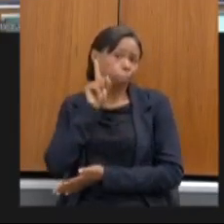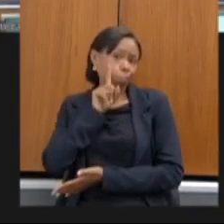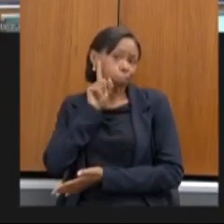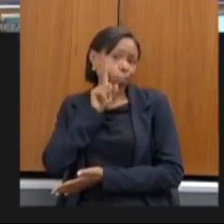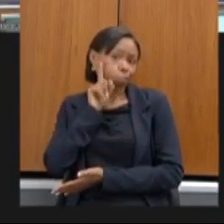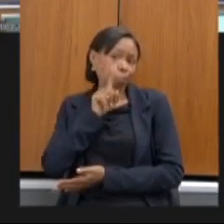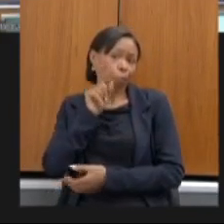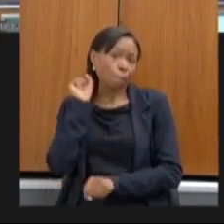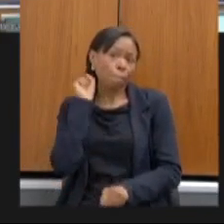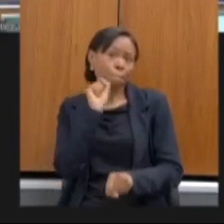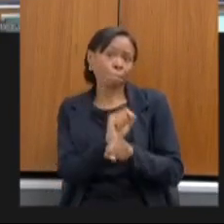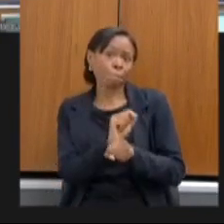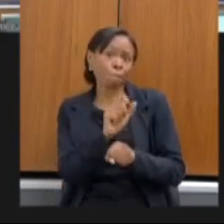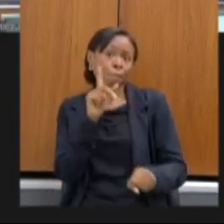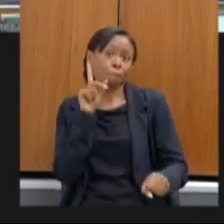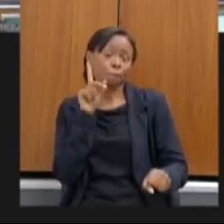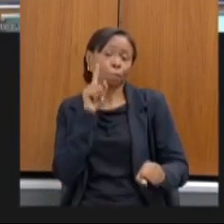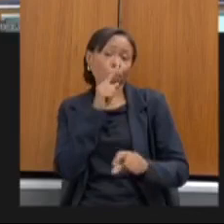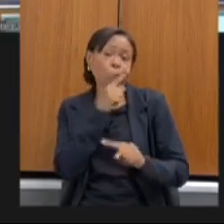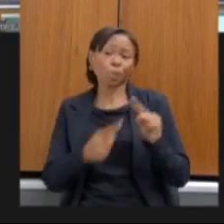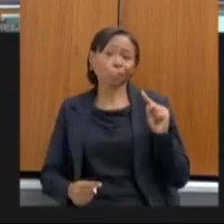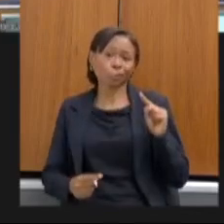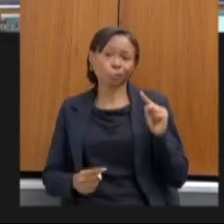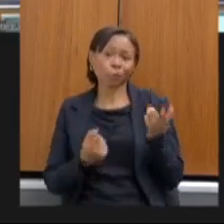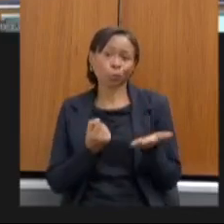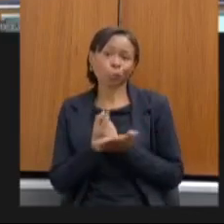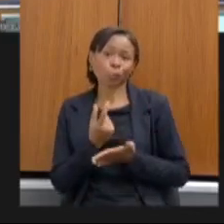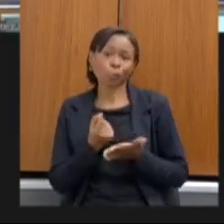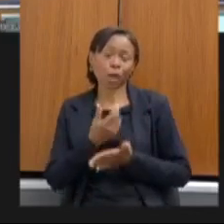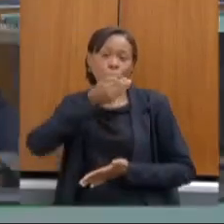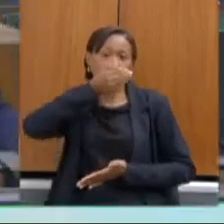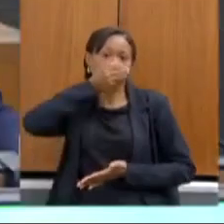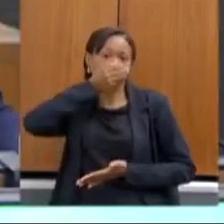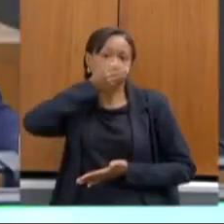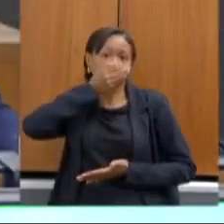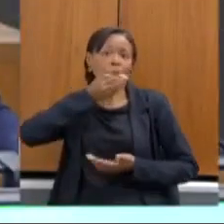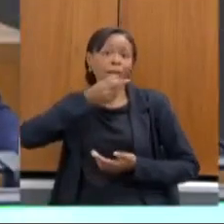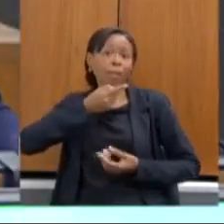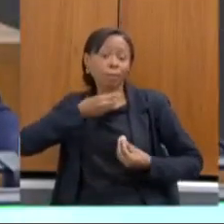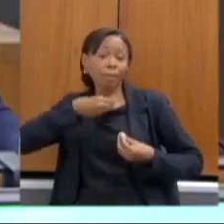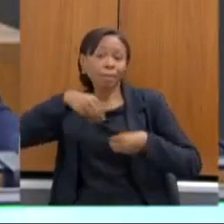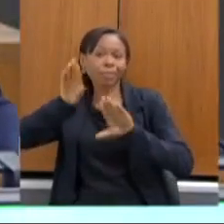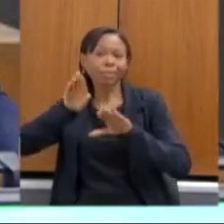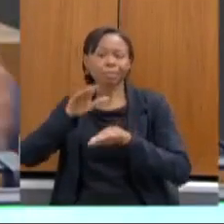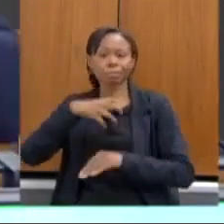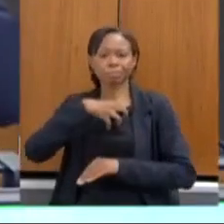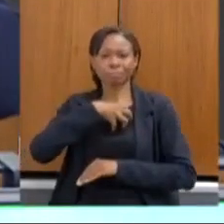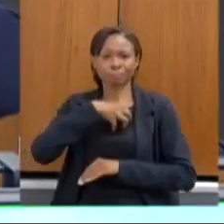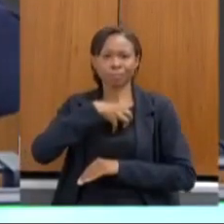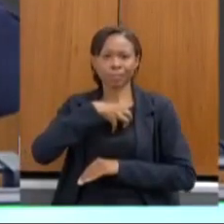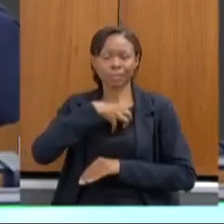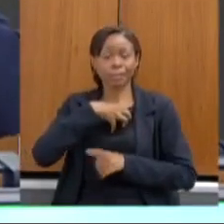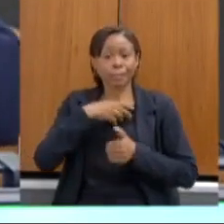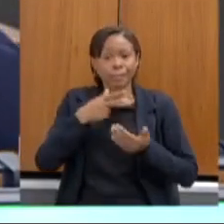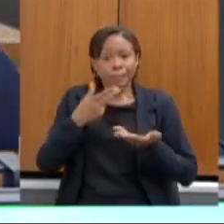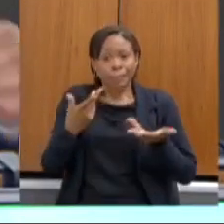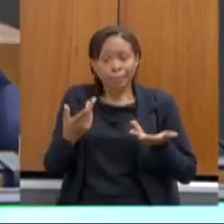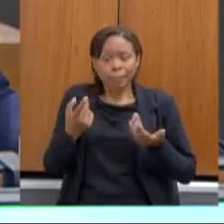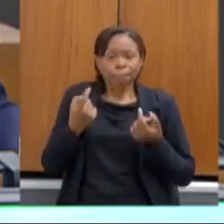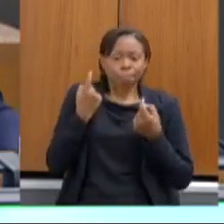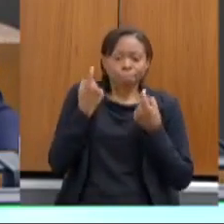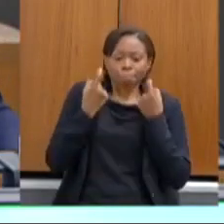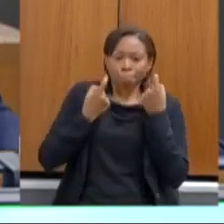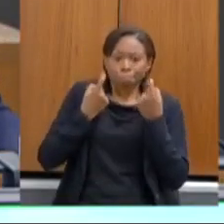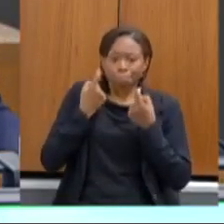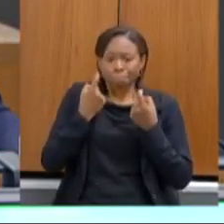interceptou uma compra de respiradores que estava indo pra Bahia e preocupados em que isso pudesse